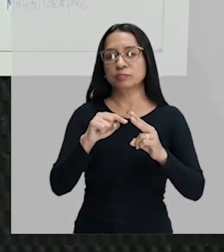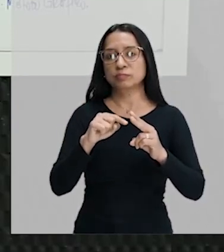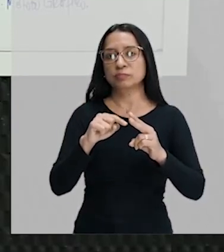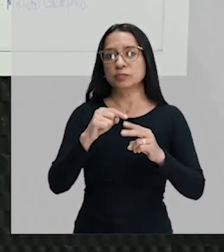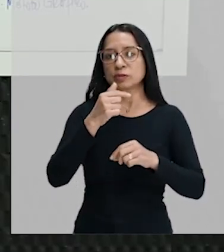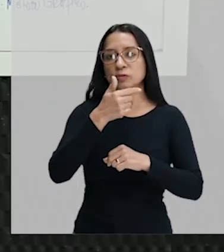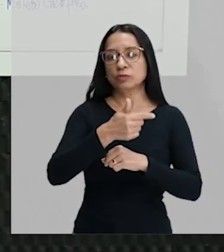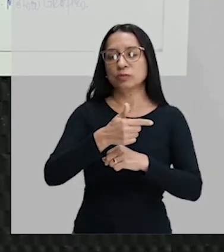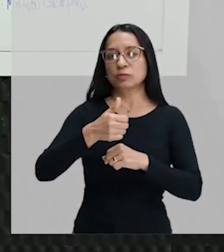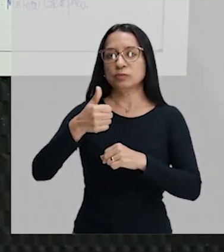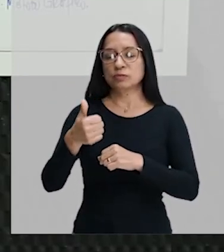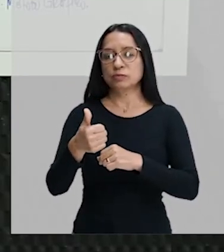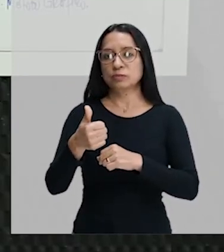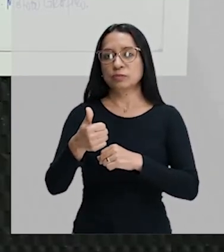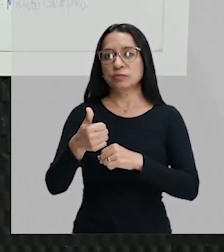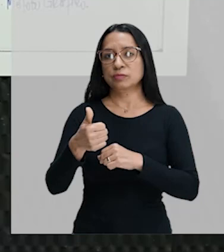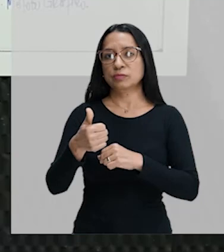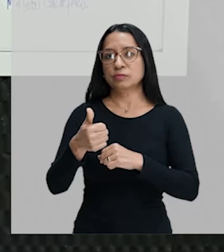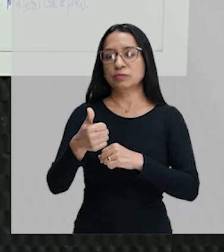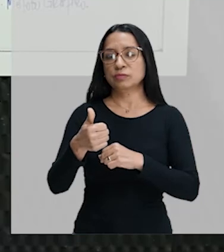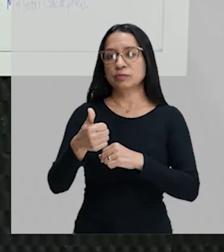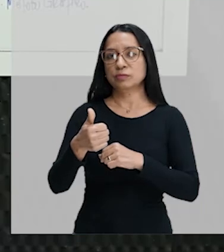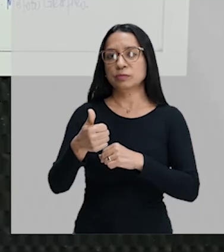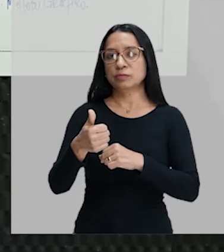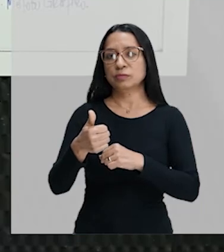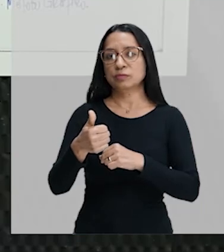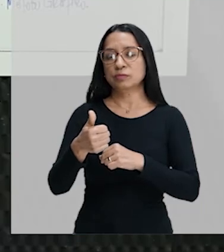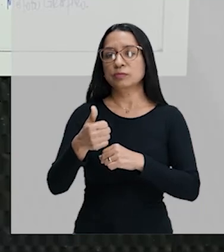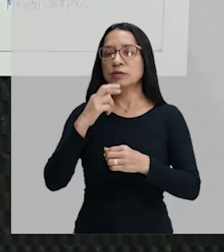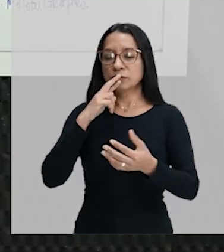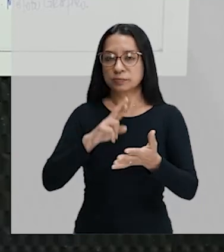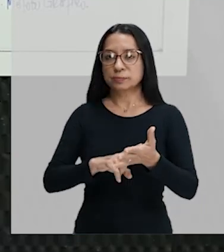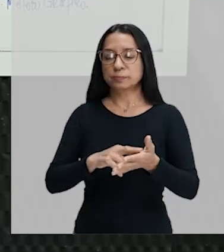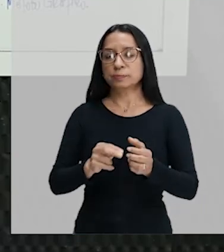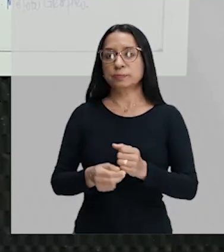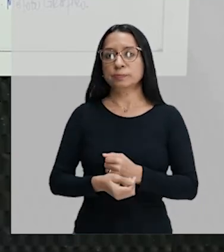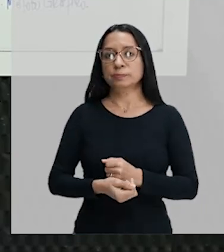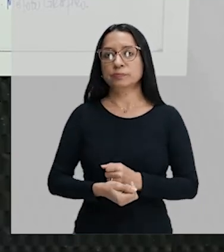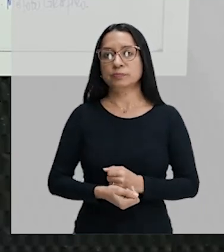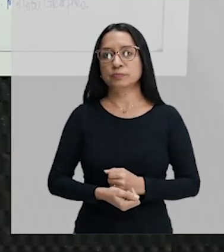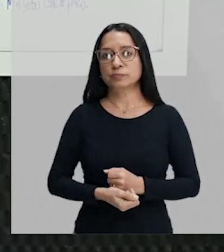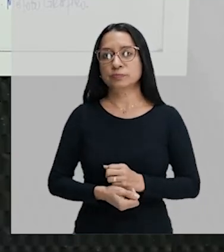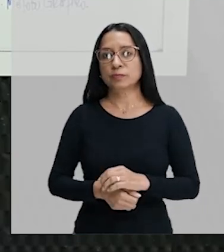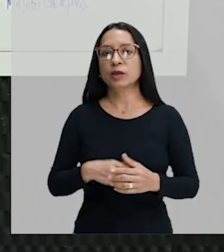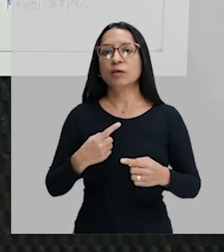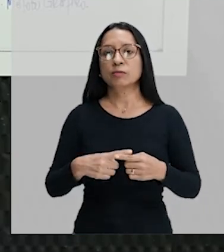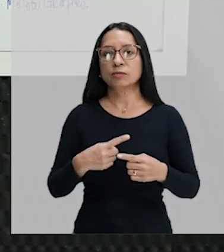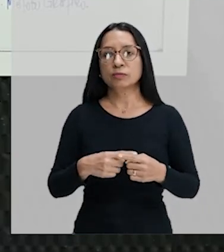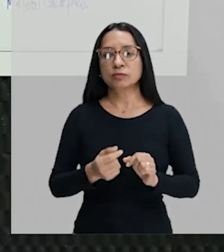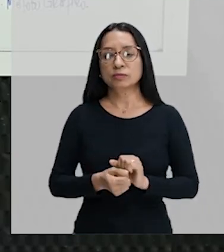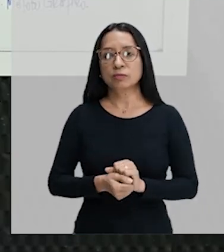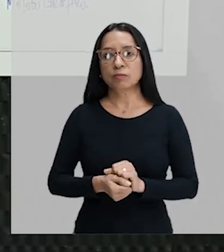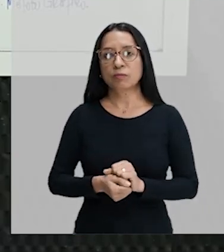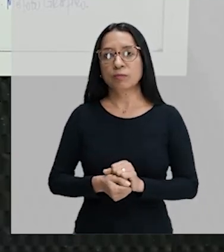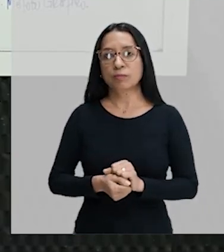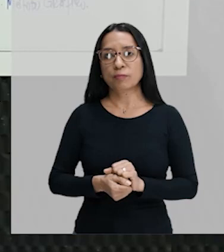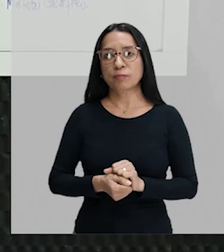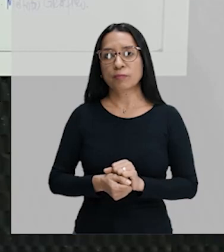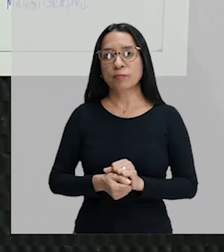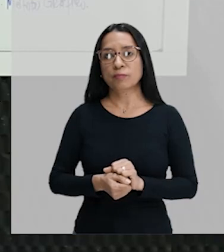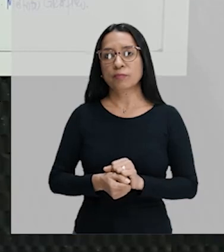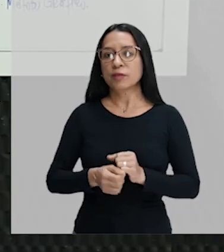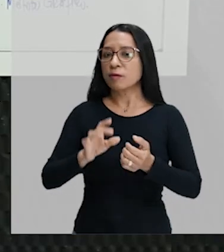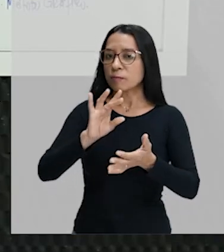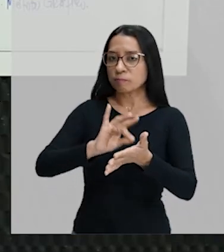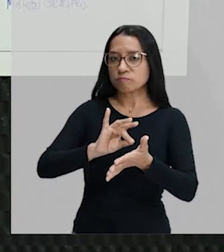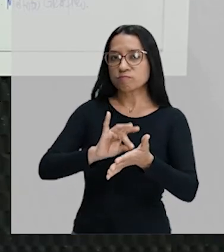2, 1, par ordenado 2, 1 é a solução. É a solução porque ele